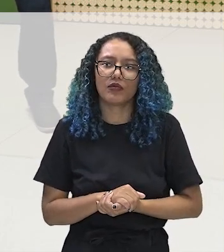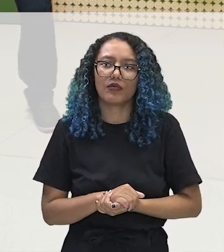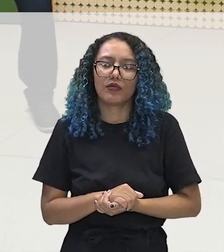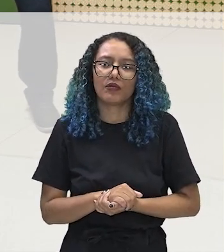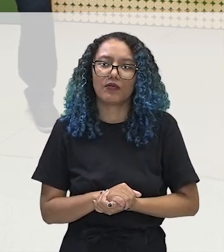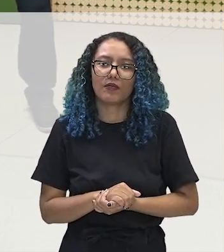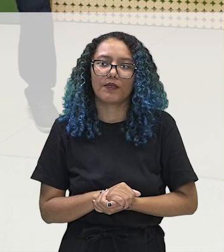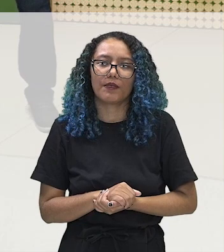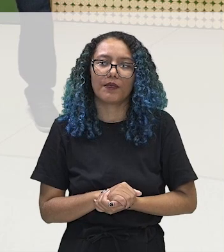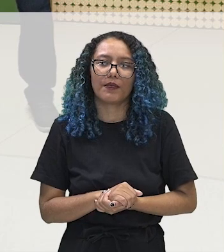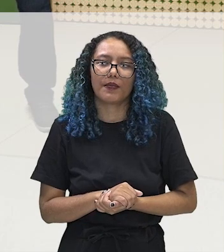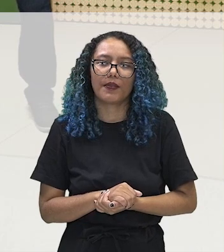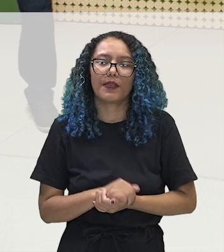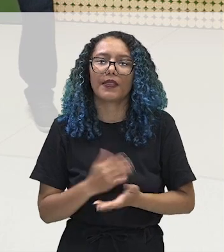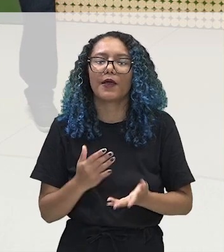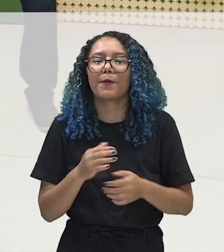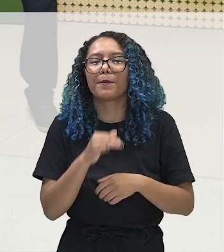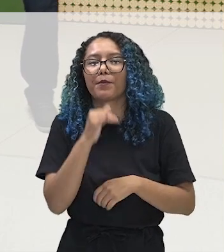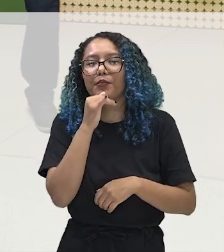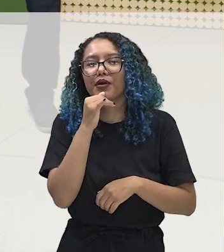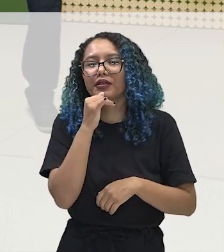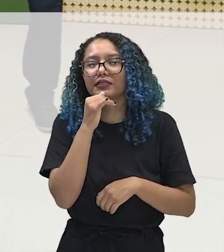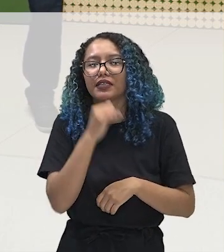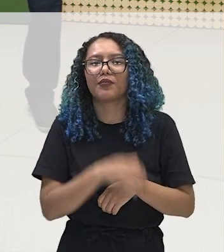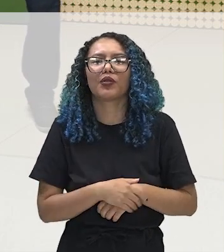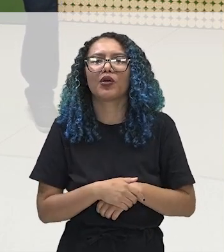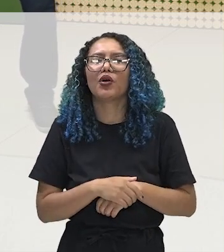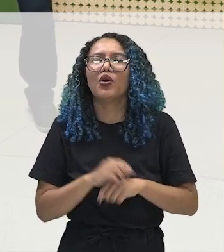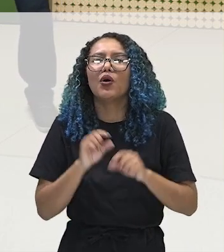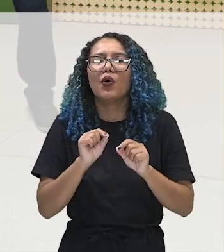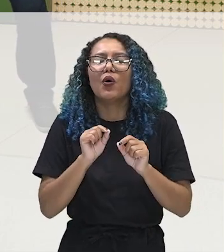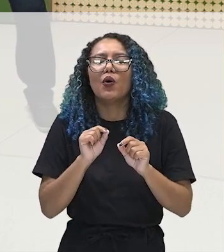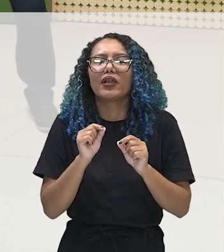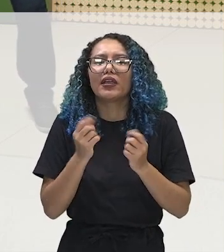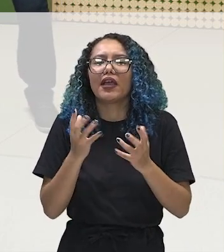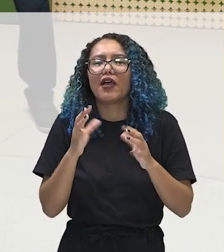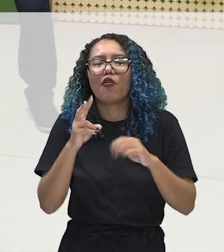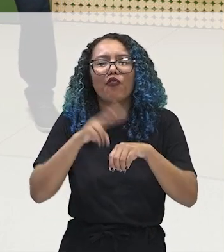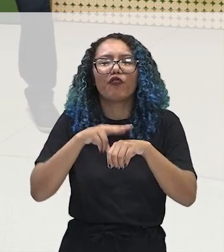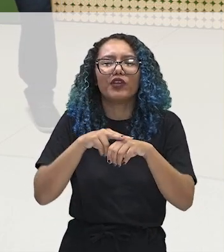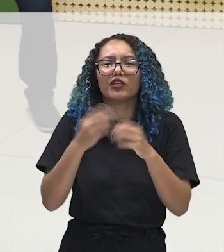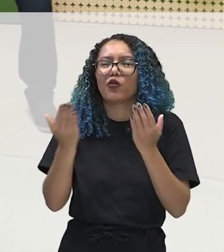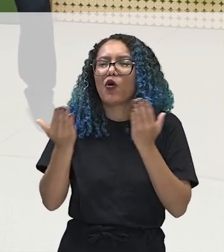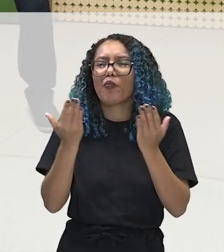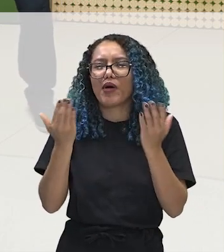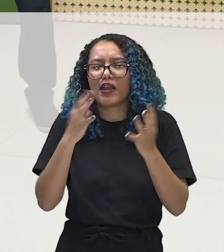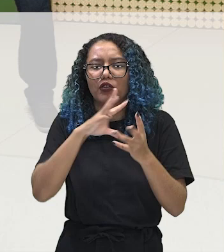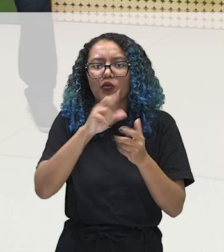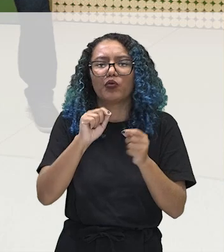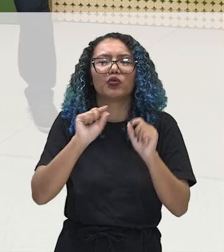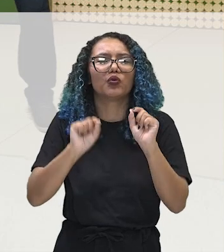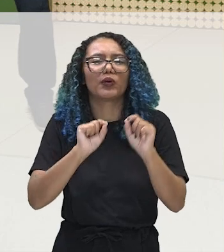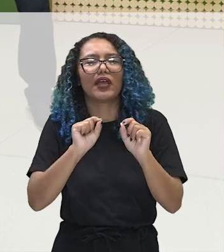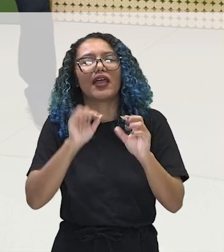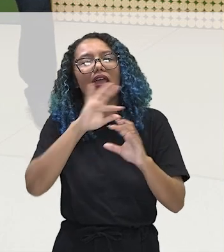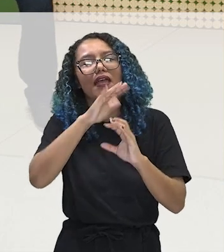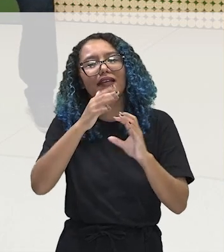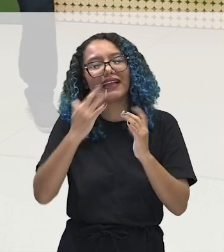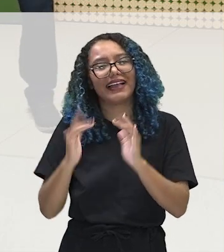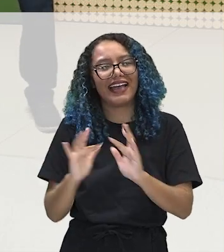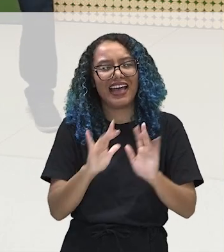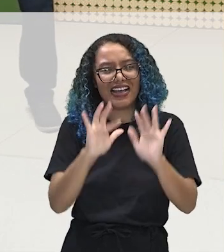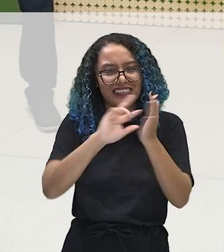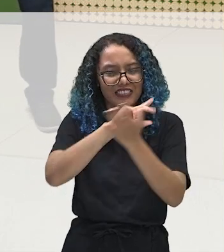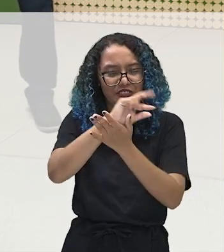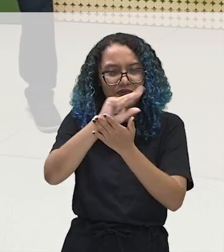o papel do vidro na nossa atmosfera são os gases do efeito estufa. Monóxido de carbono, dióxido de carbono.